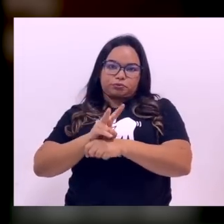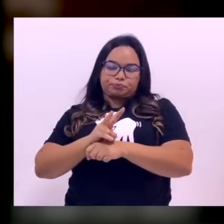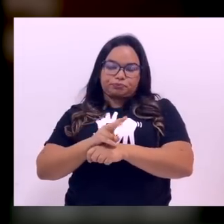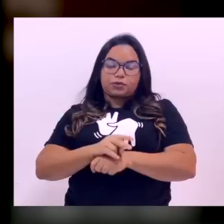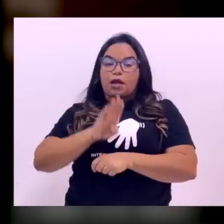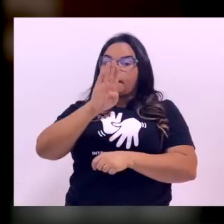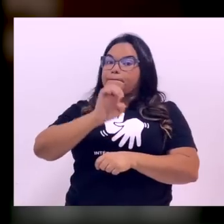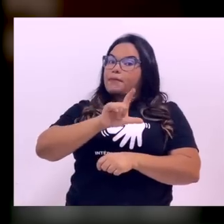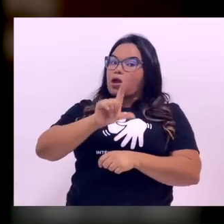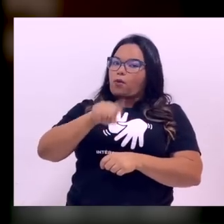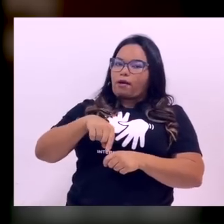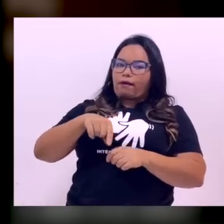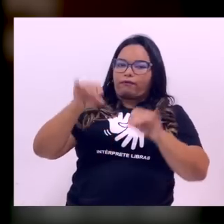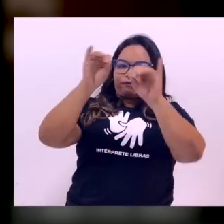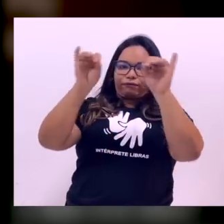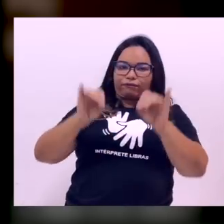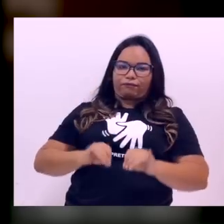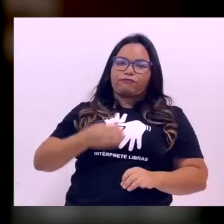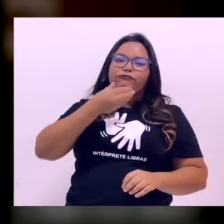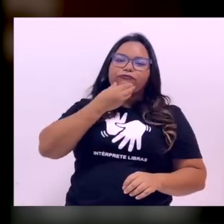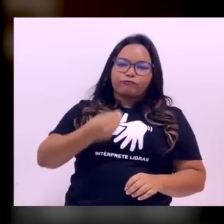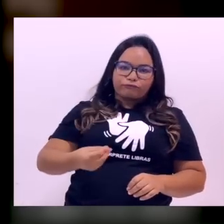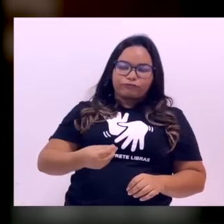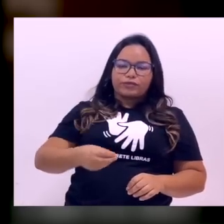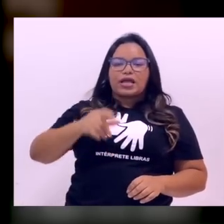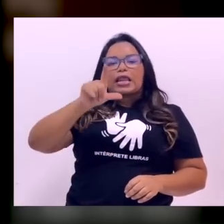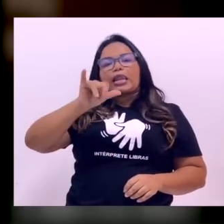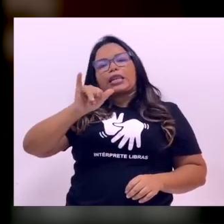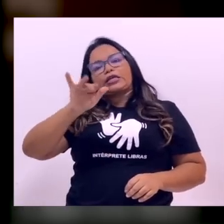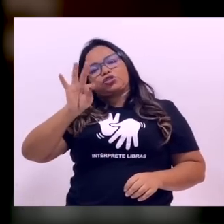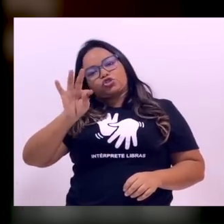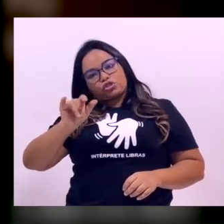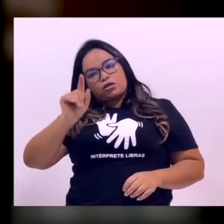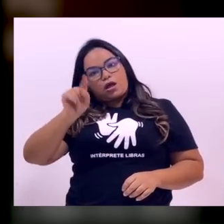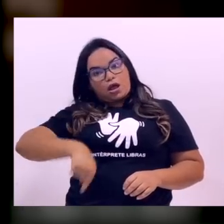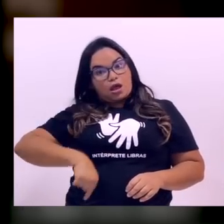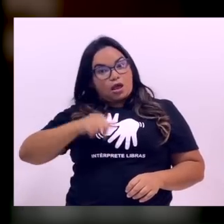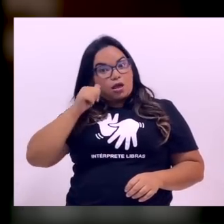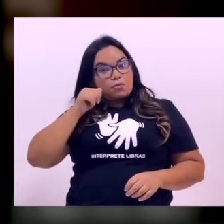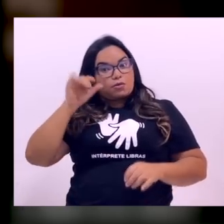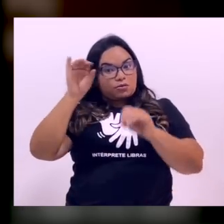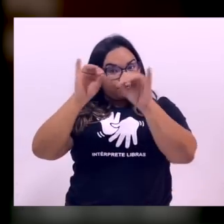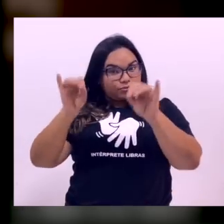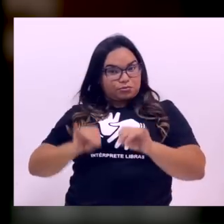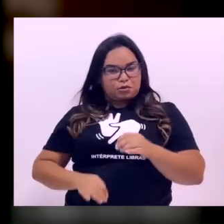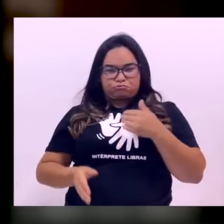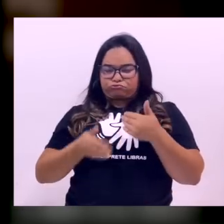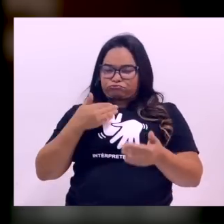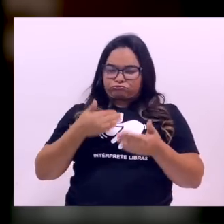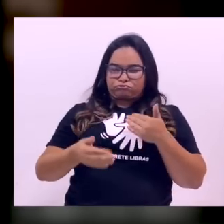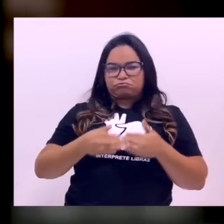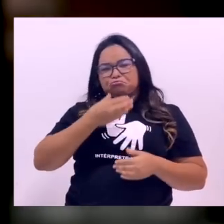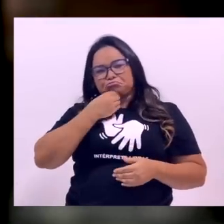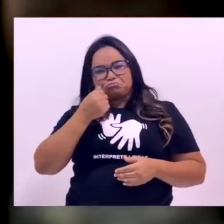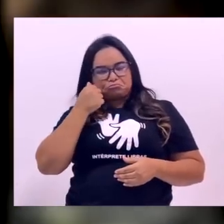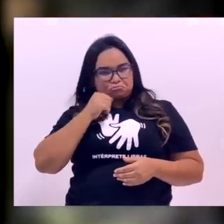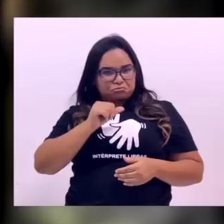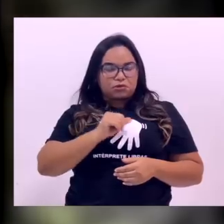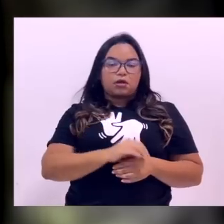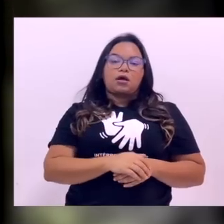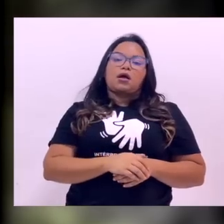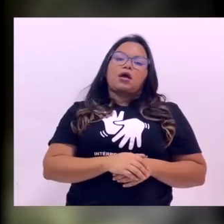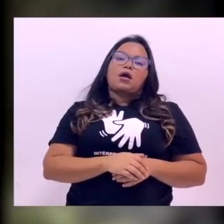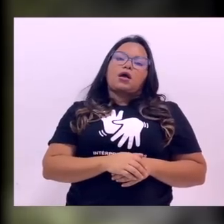Belit. Bel é uma divindade masculina, Belit é uma divindade feminina. Mas não importa se é